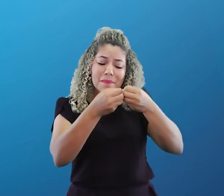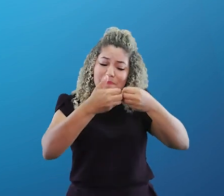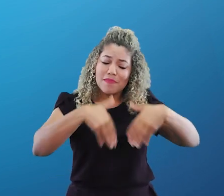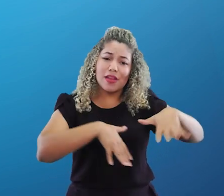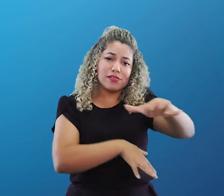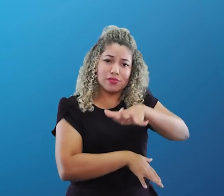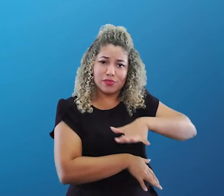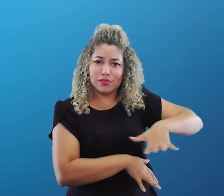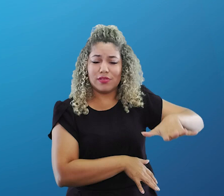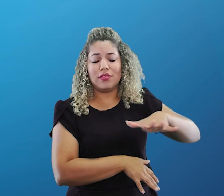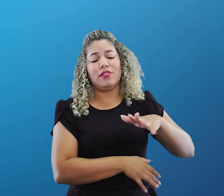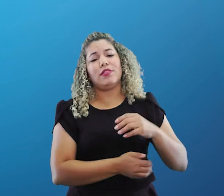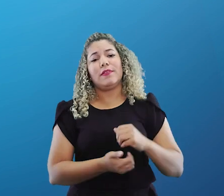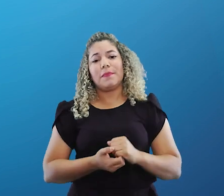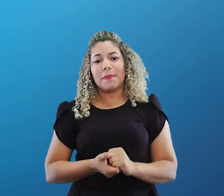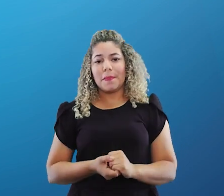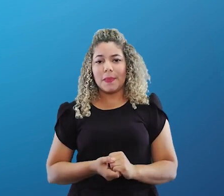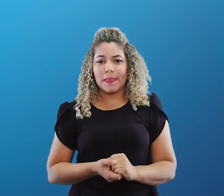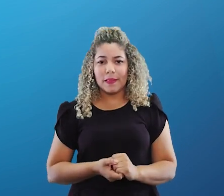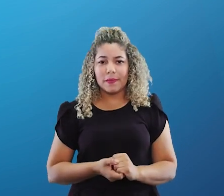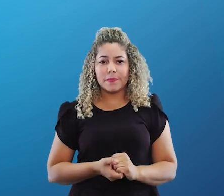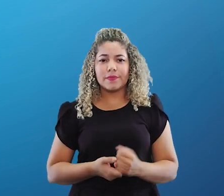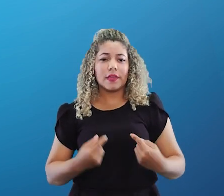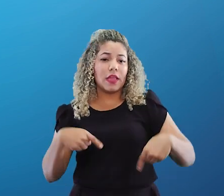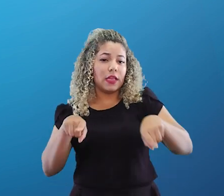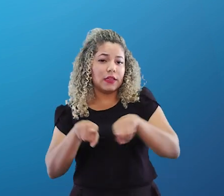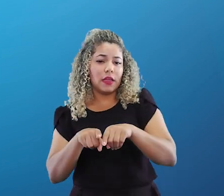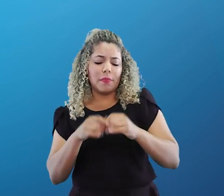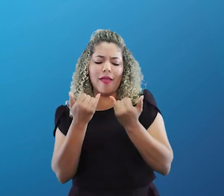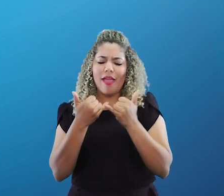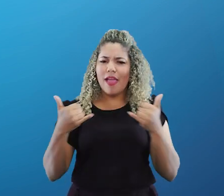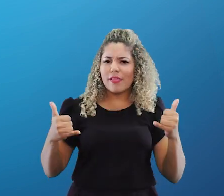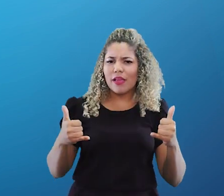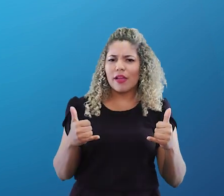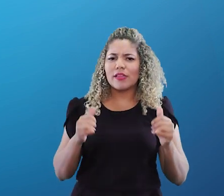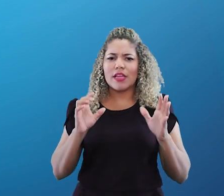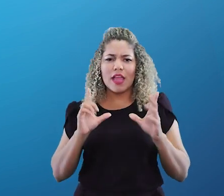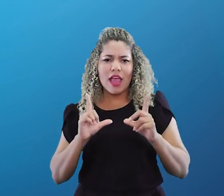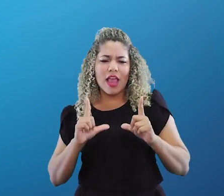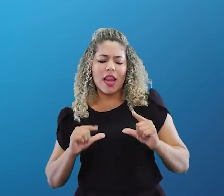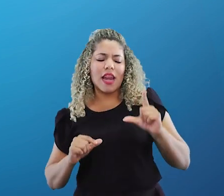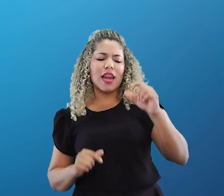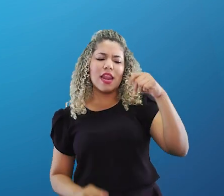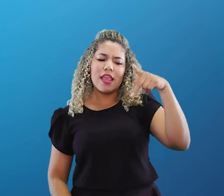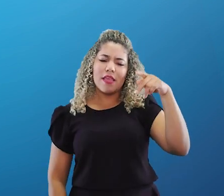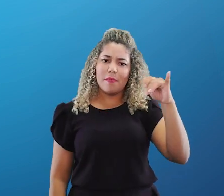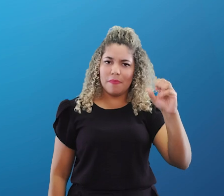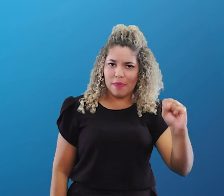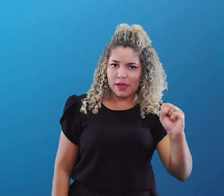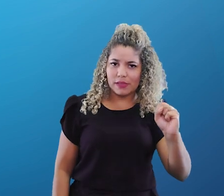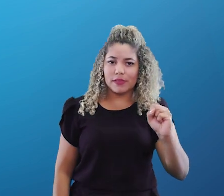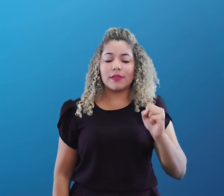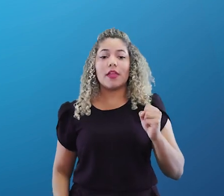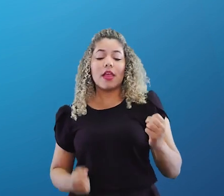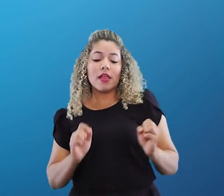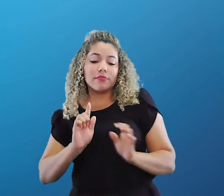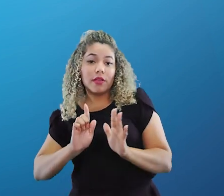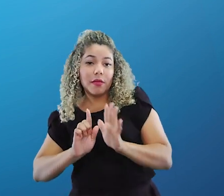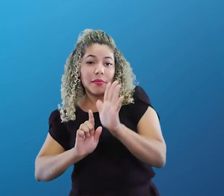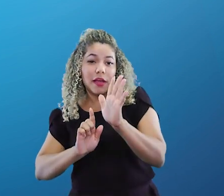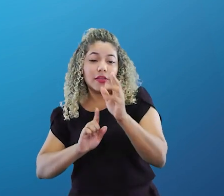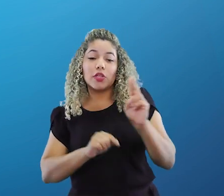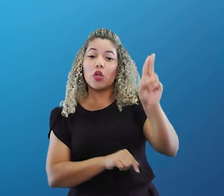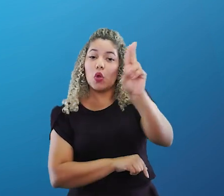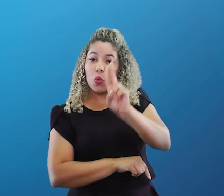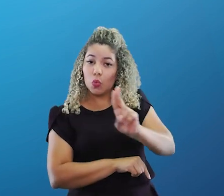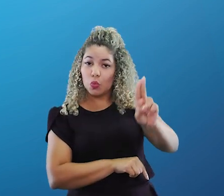nesse processo. Combustíveis e energias limpas. Falamos sobre os processos de emissão de gases a partir do